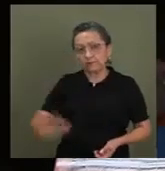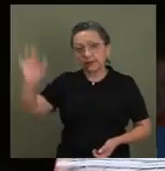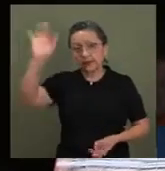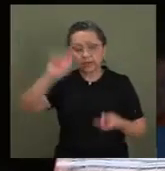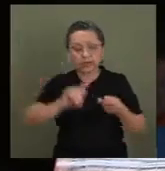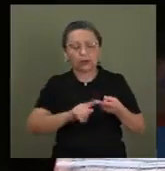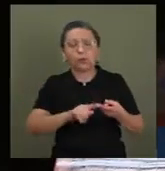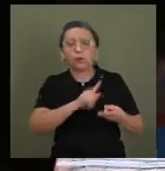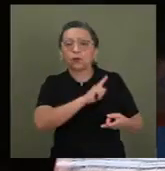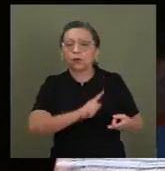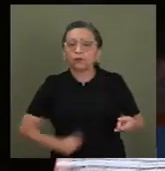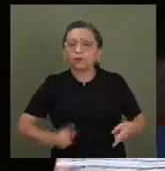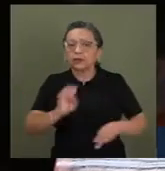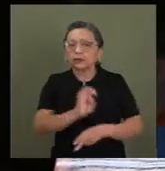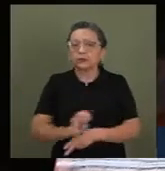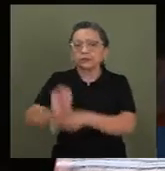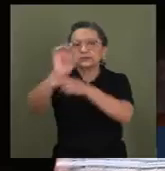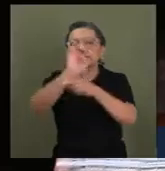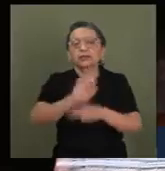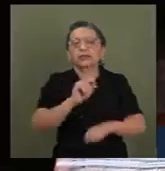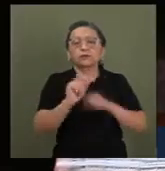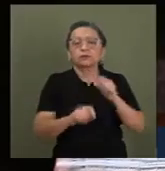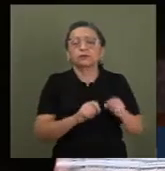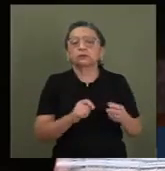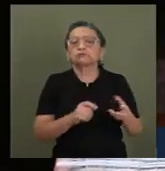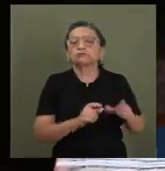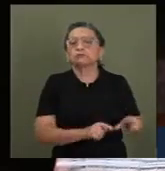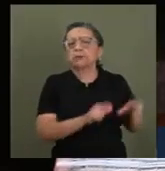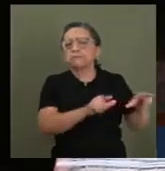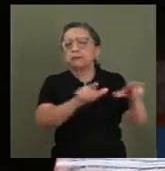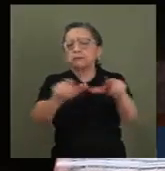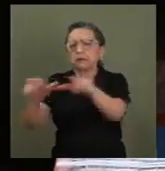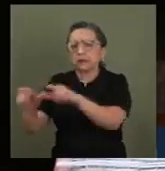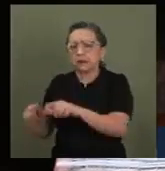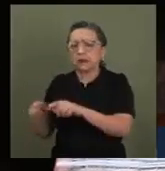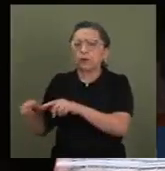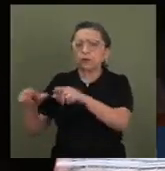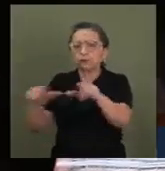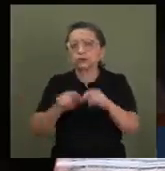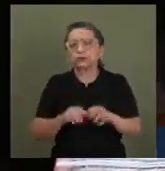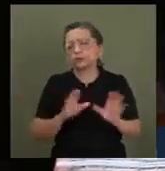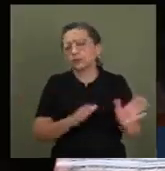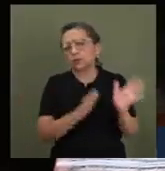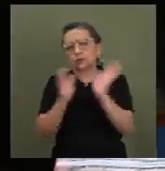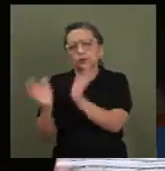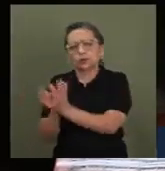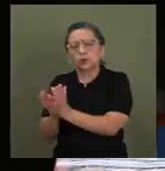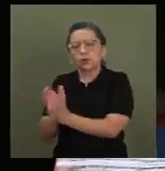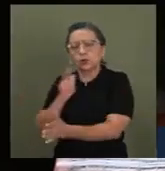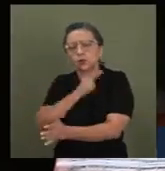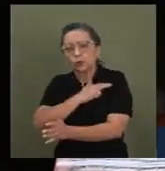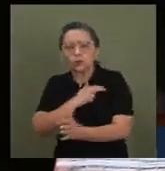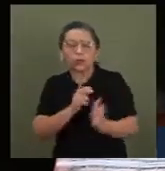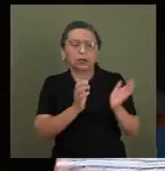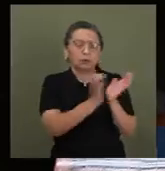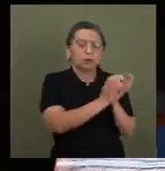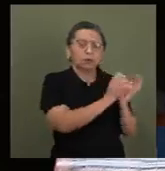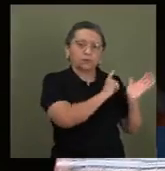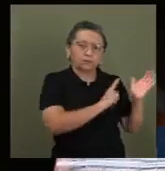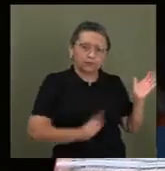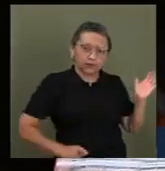do estado, pelos convites que me fizeram, tanto o governo Lula como Eduardo Leite, para que eu